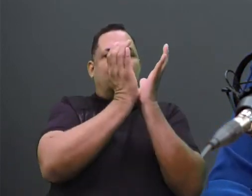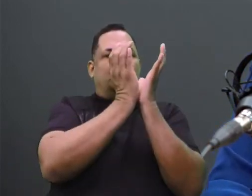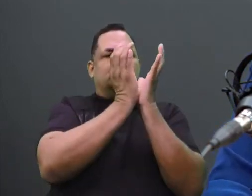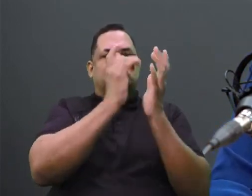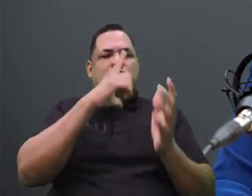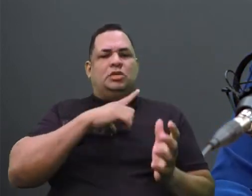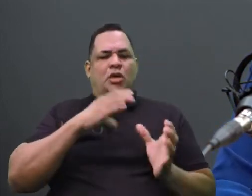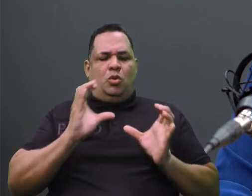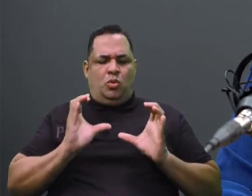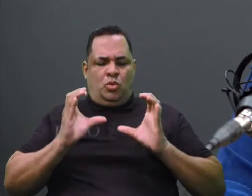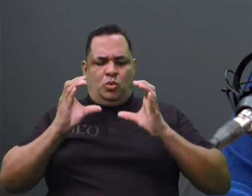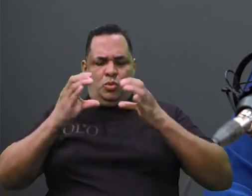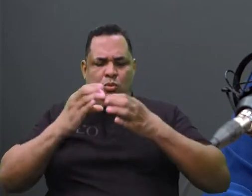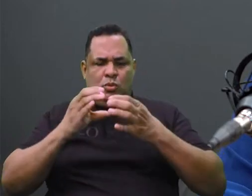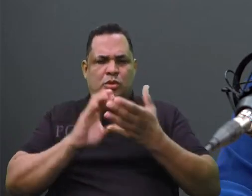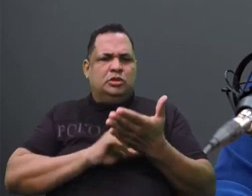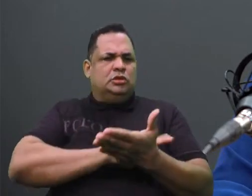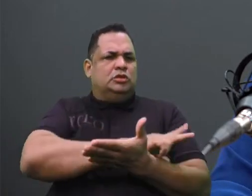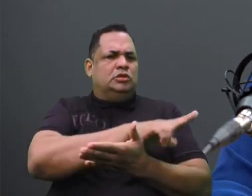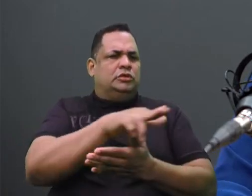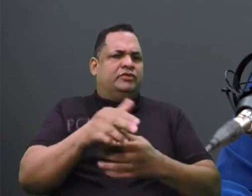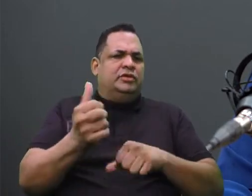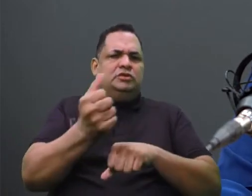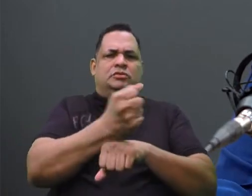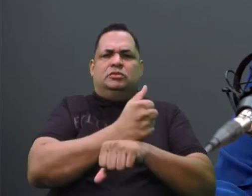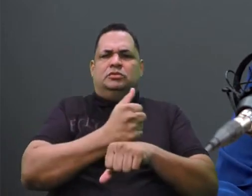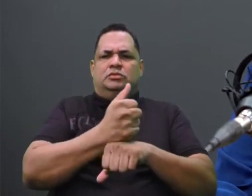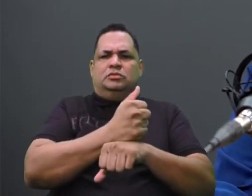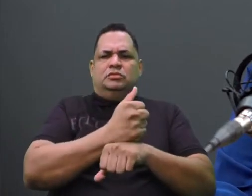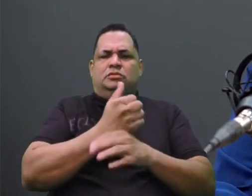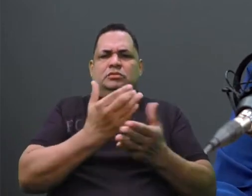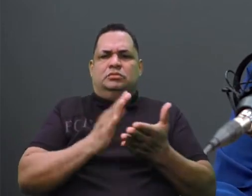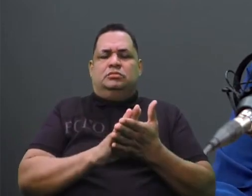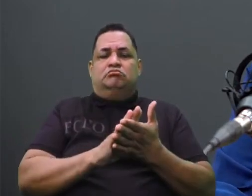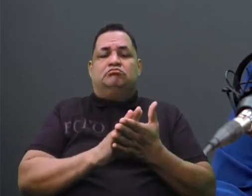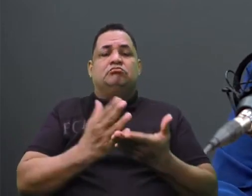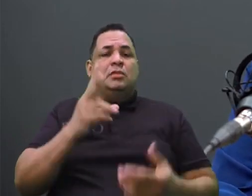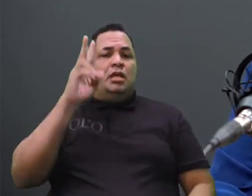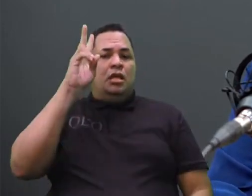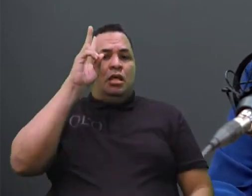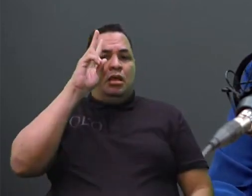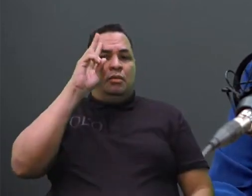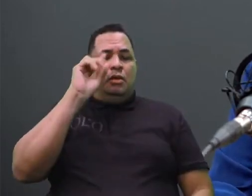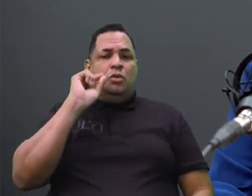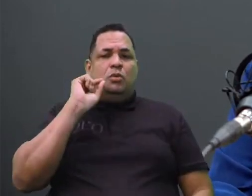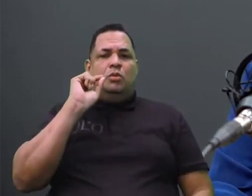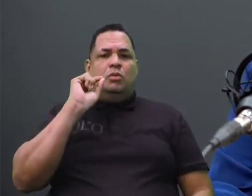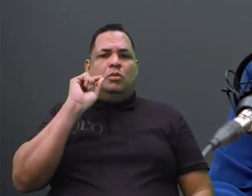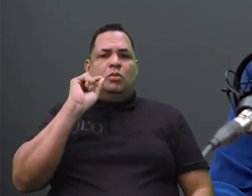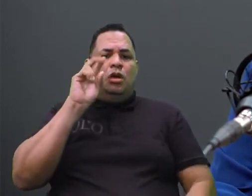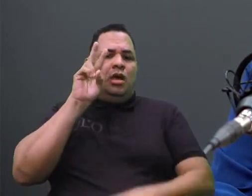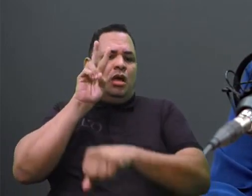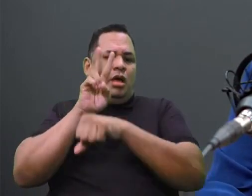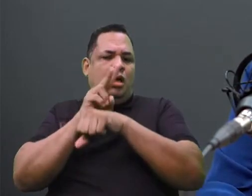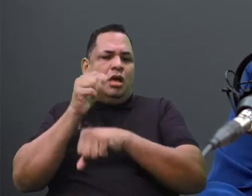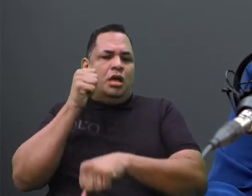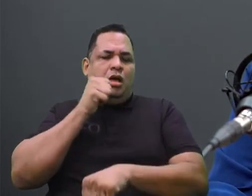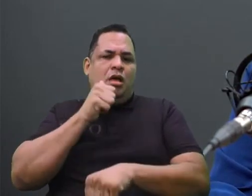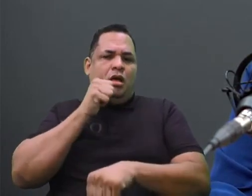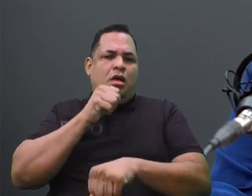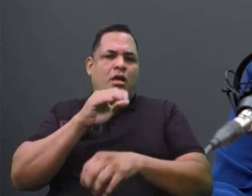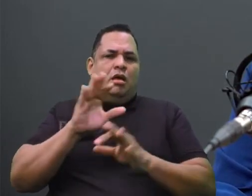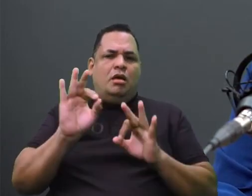uma equipe multidisciplinar muito boa, e ressaltando o seguinte, a supervisora